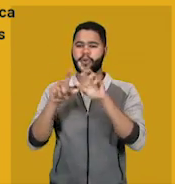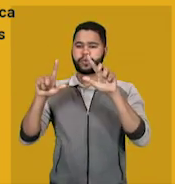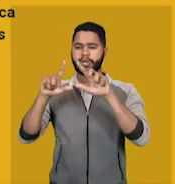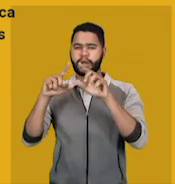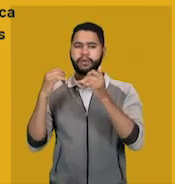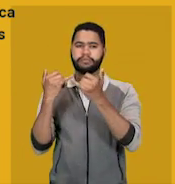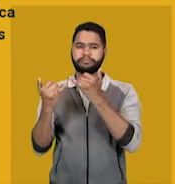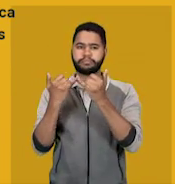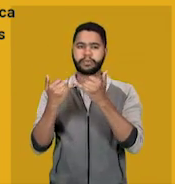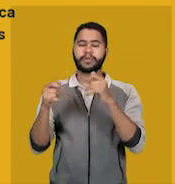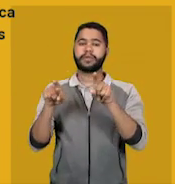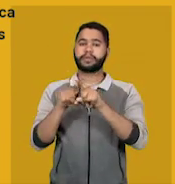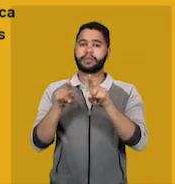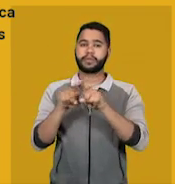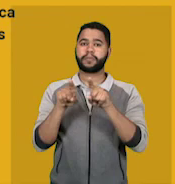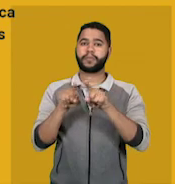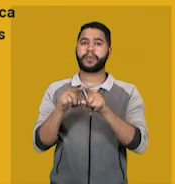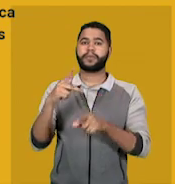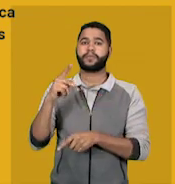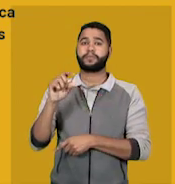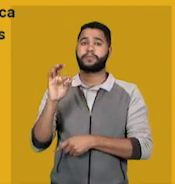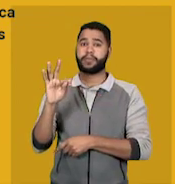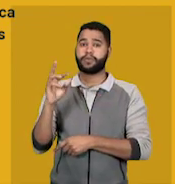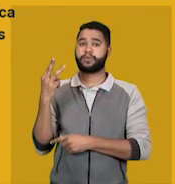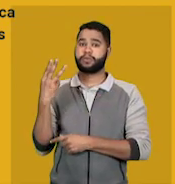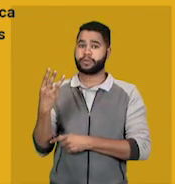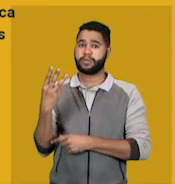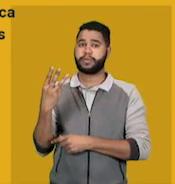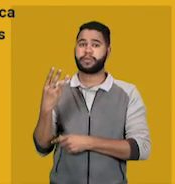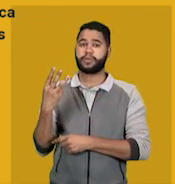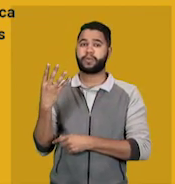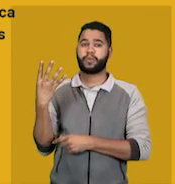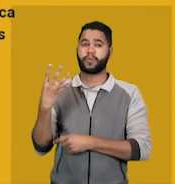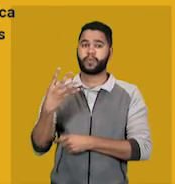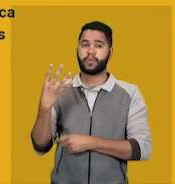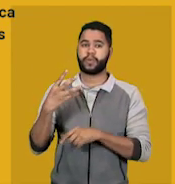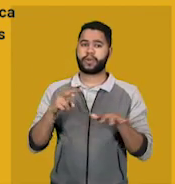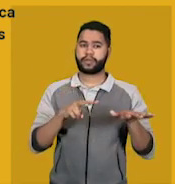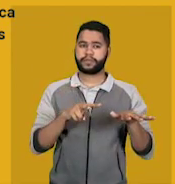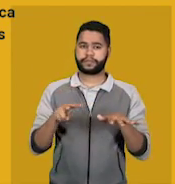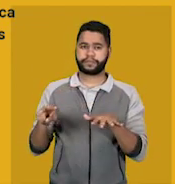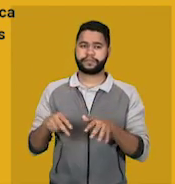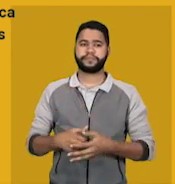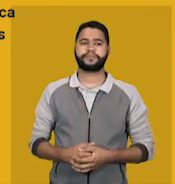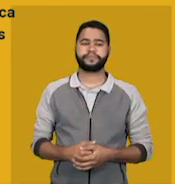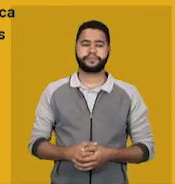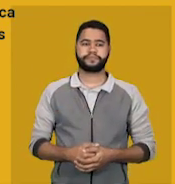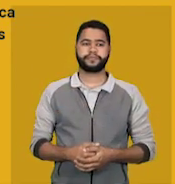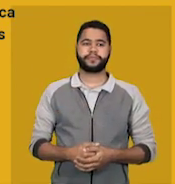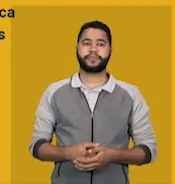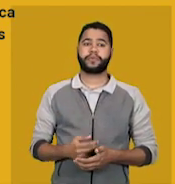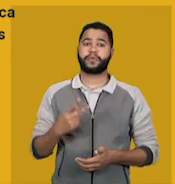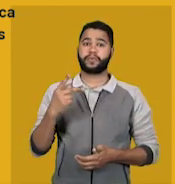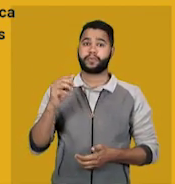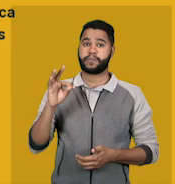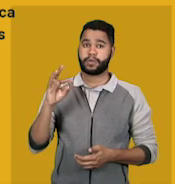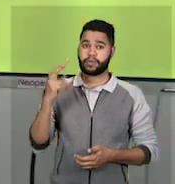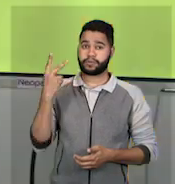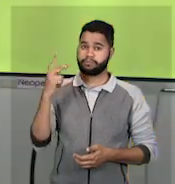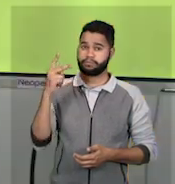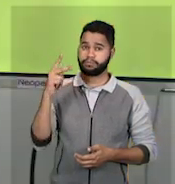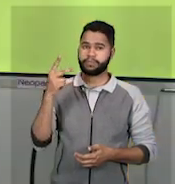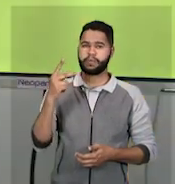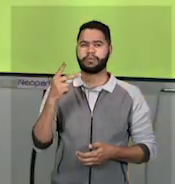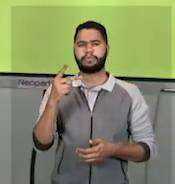iremos trabalhar com o PET número 3 na quarta semana. Então, pegue seu PET para você